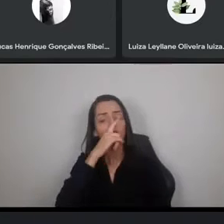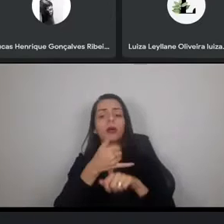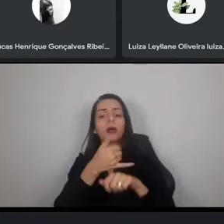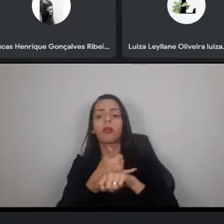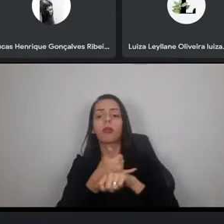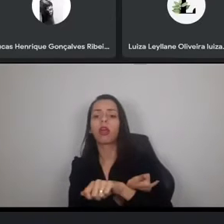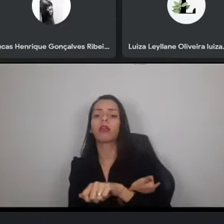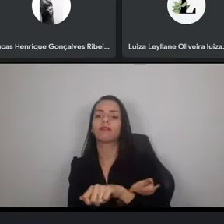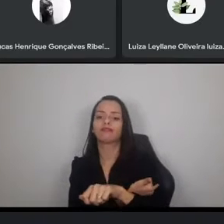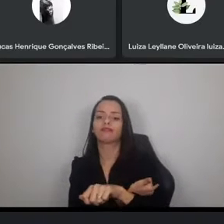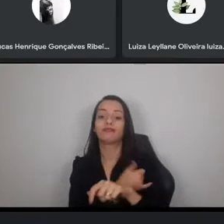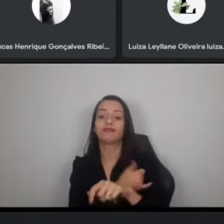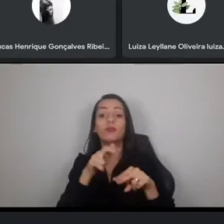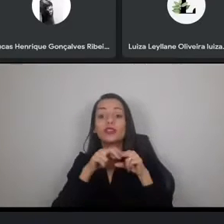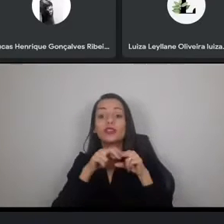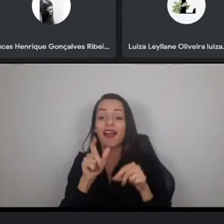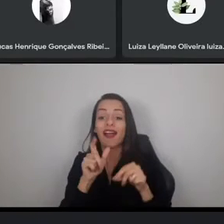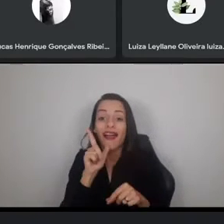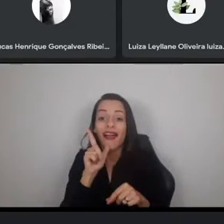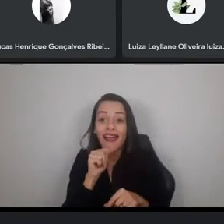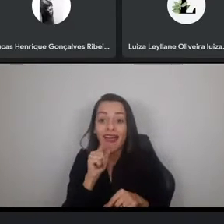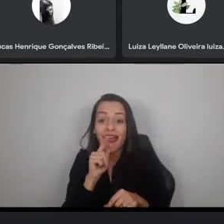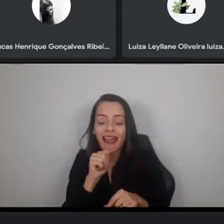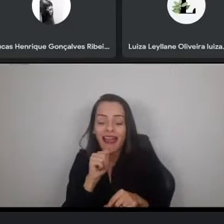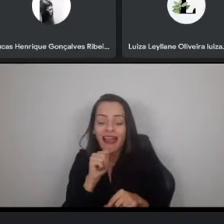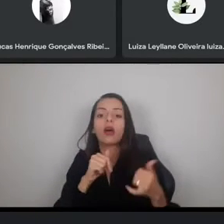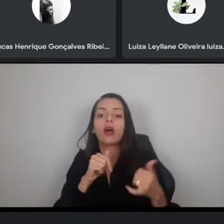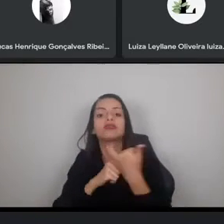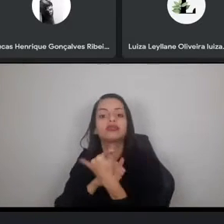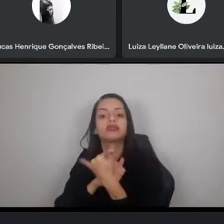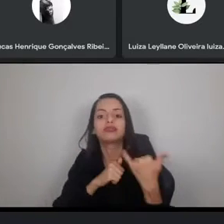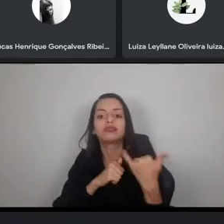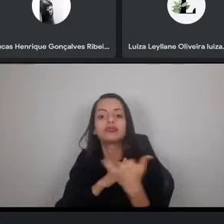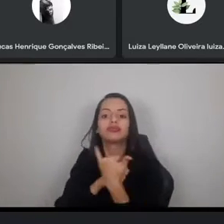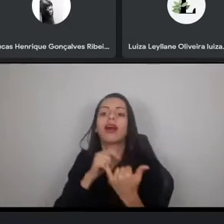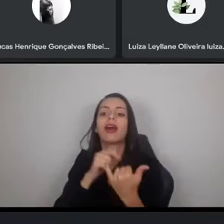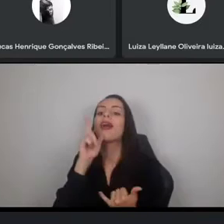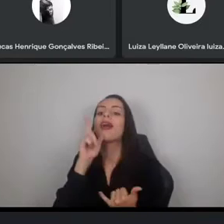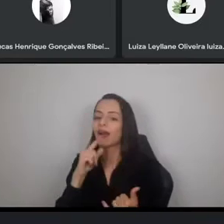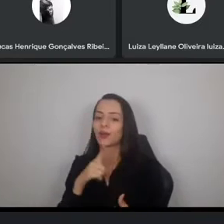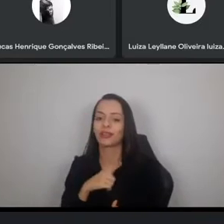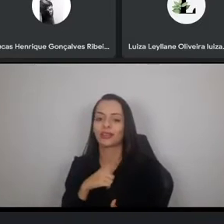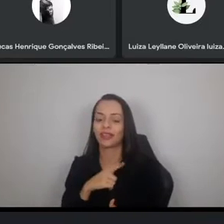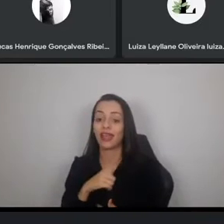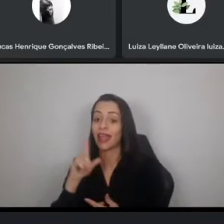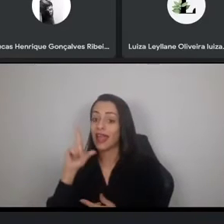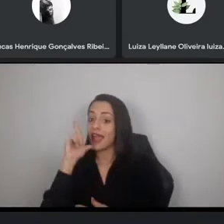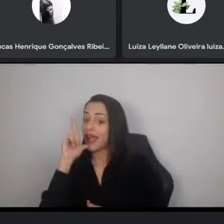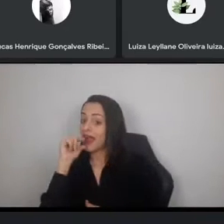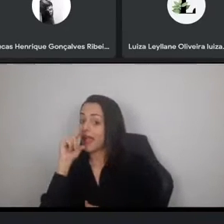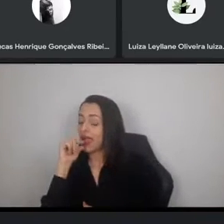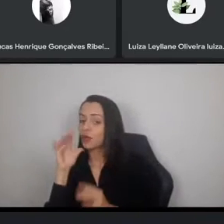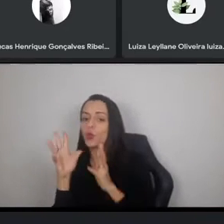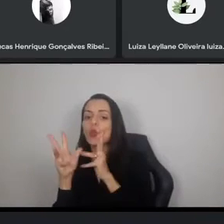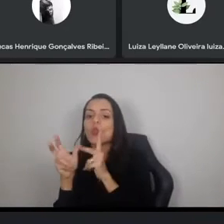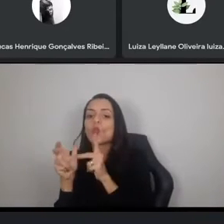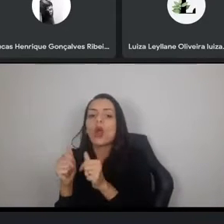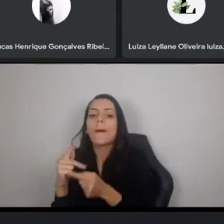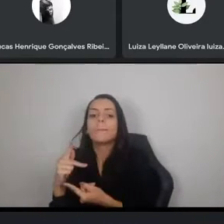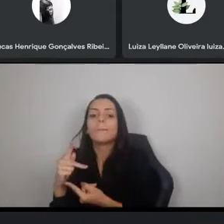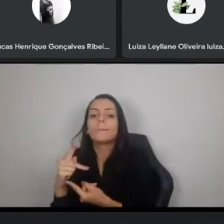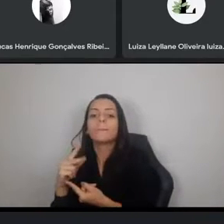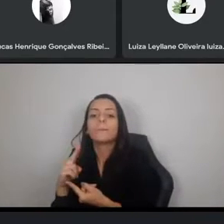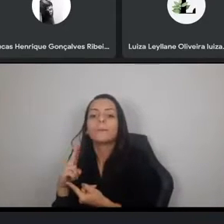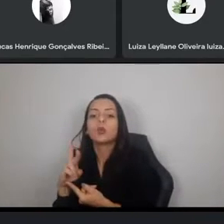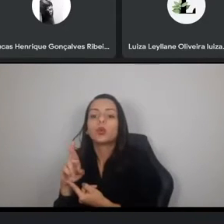é condutora de energia elétrica. Lembrando sempre, a água pura não conduz, mas a água que nós utilizamos geralmente não é